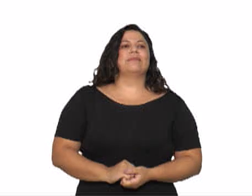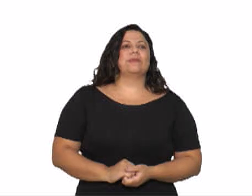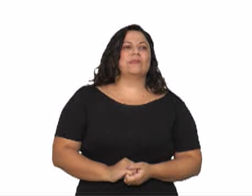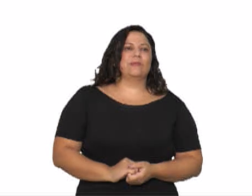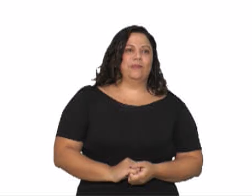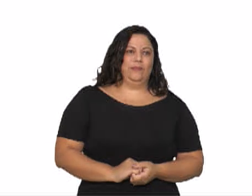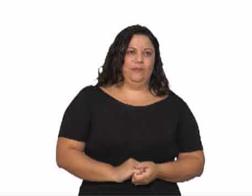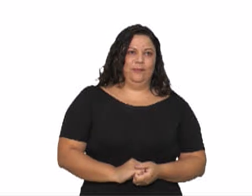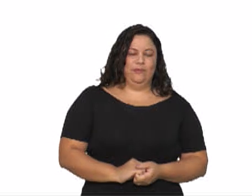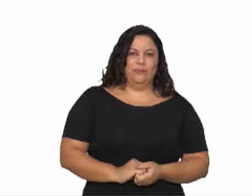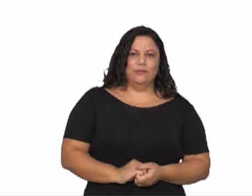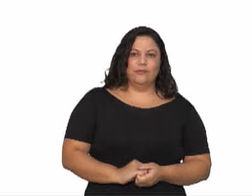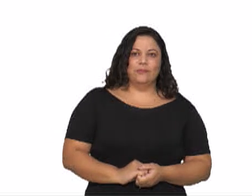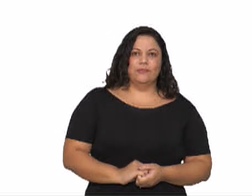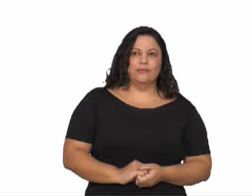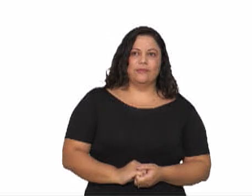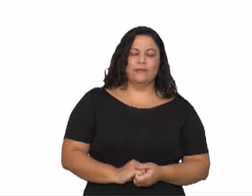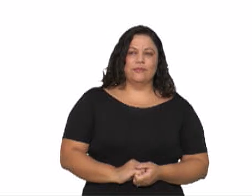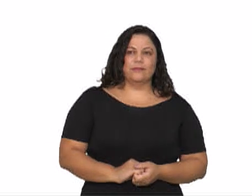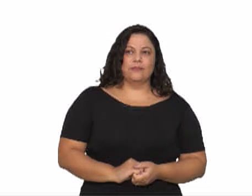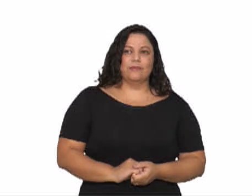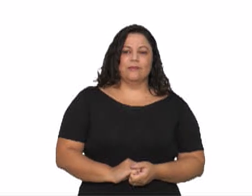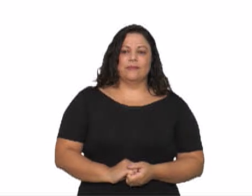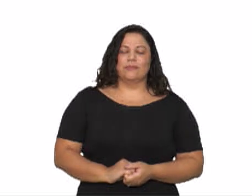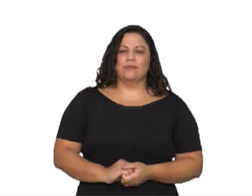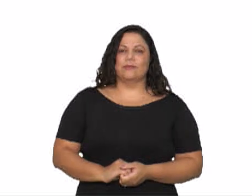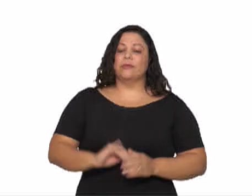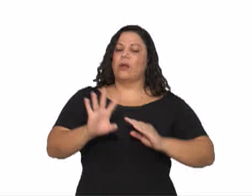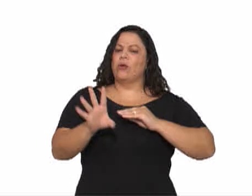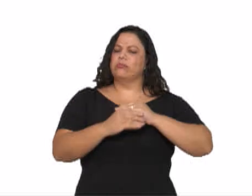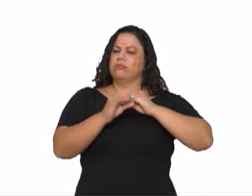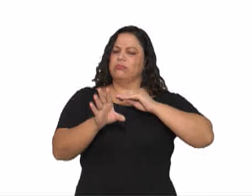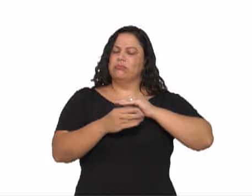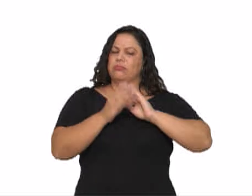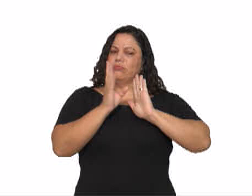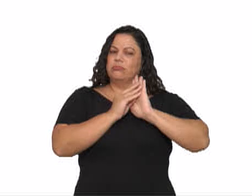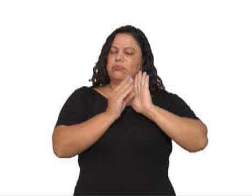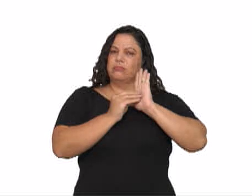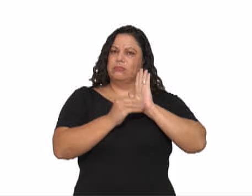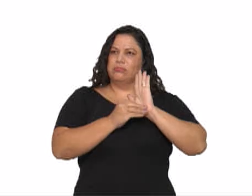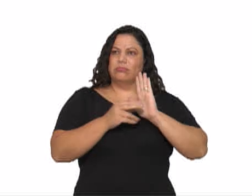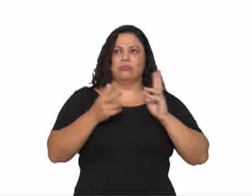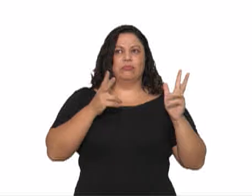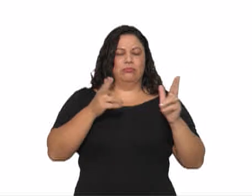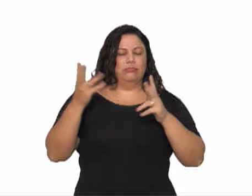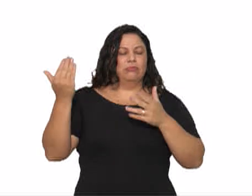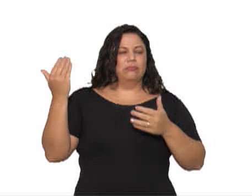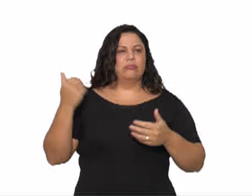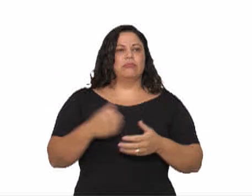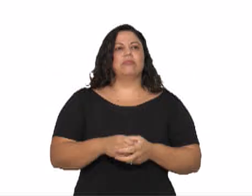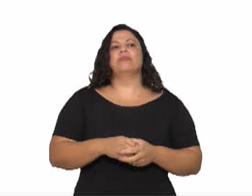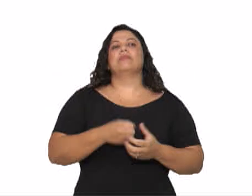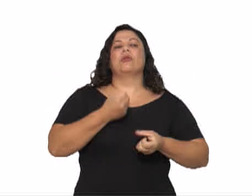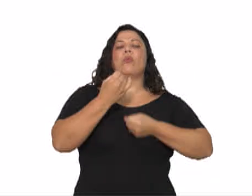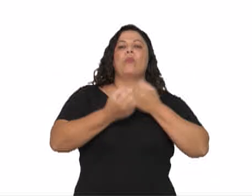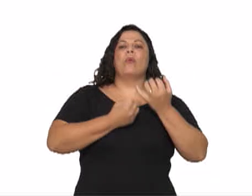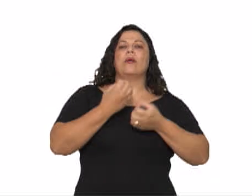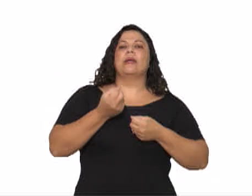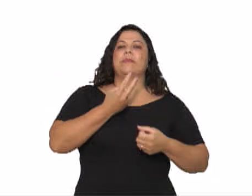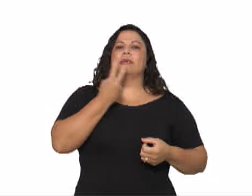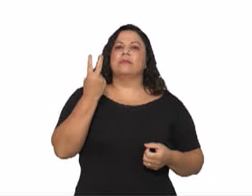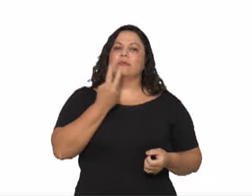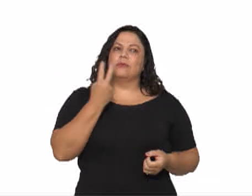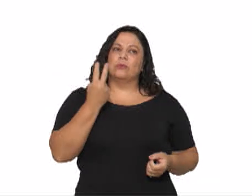A ver, unos elementos anteriores, ¿no? Anticipando. tuviera, del verbo tener,